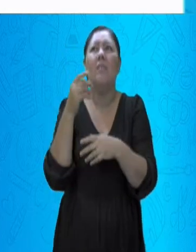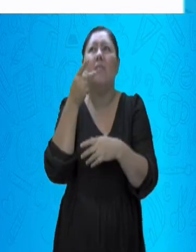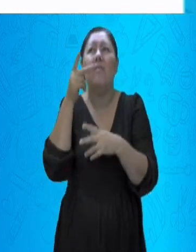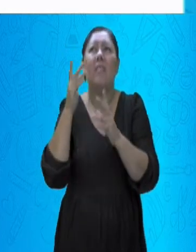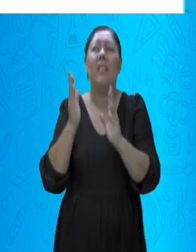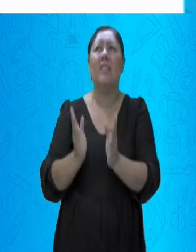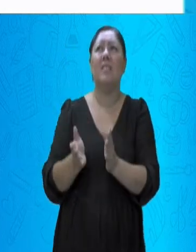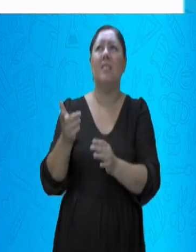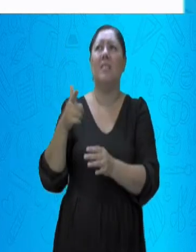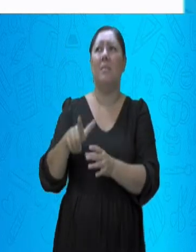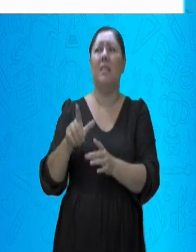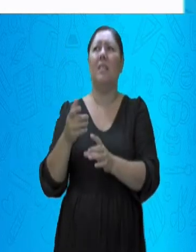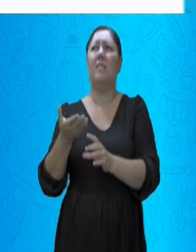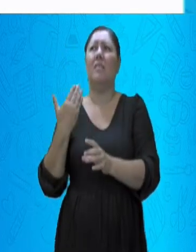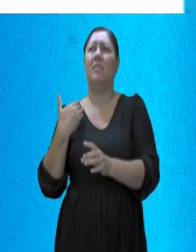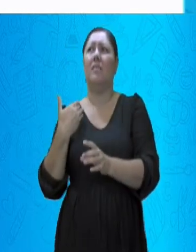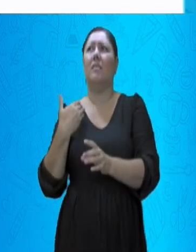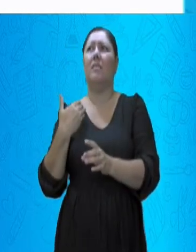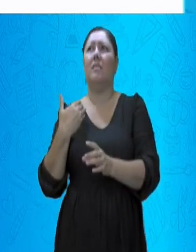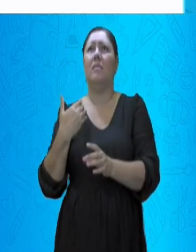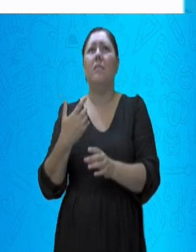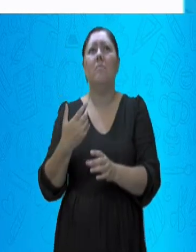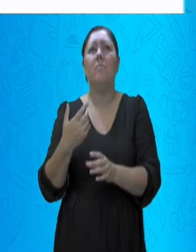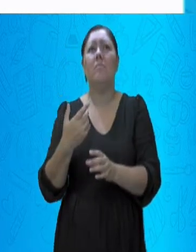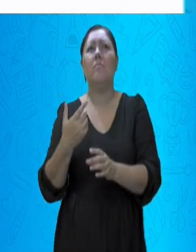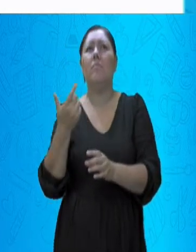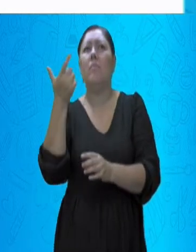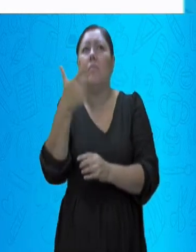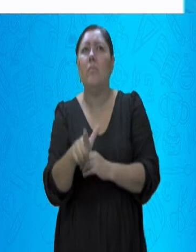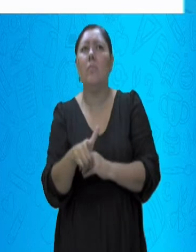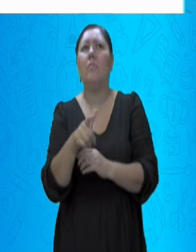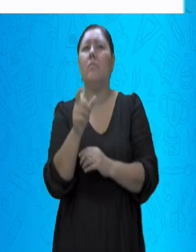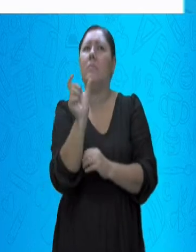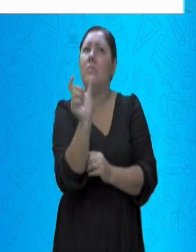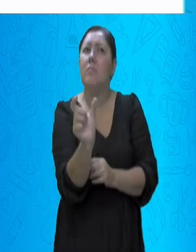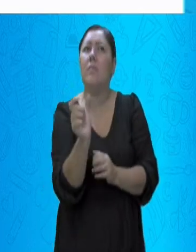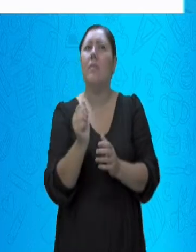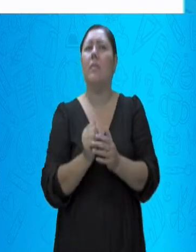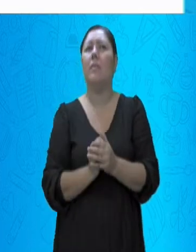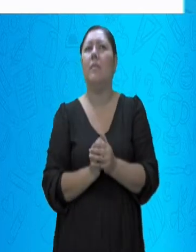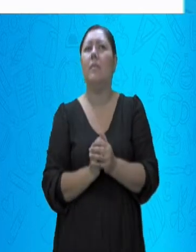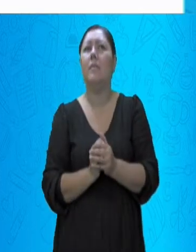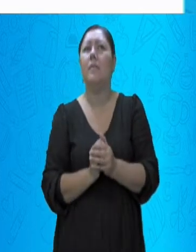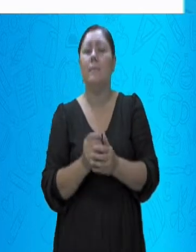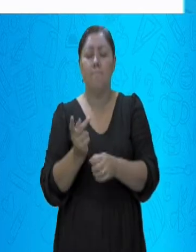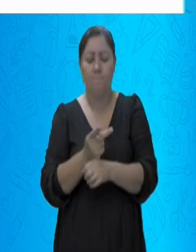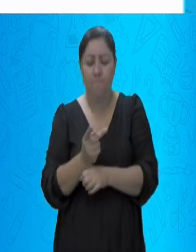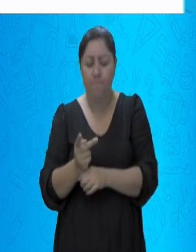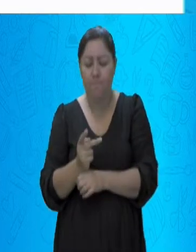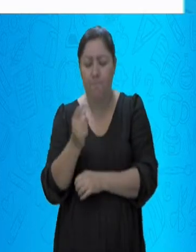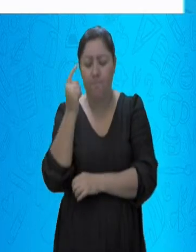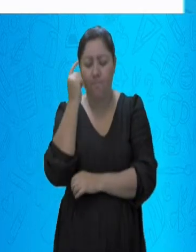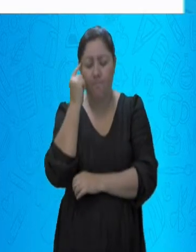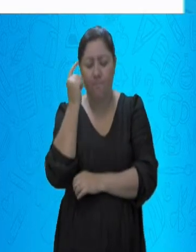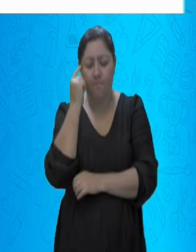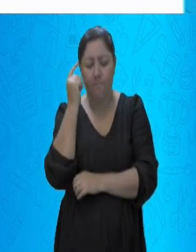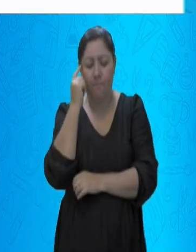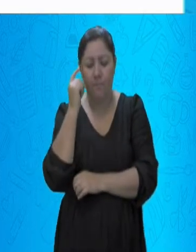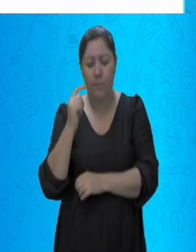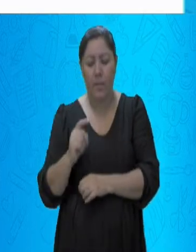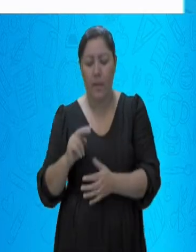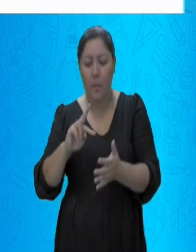essa palavra antes, eu quero usar uma outra palavra e você diz, eu vou procurar um sinônimo dessa palavra, uma palavra